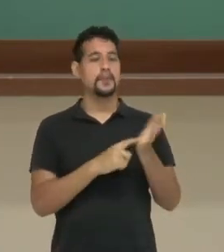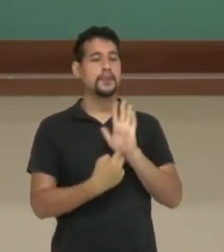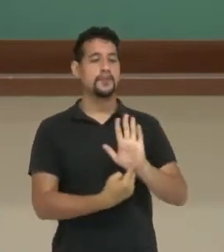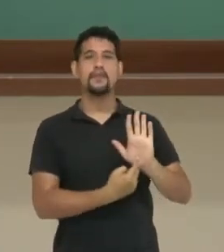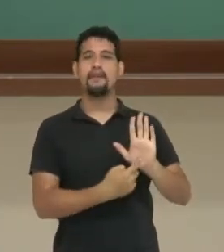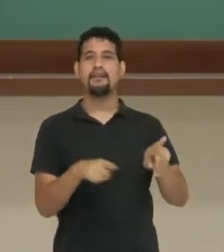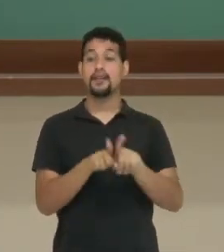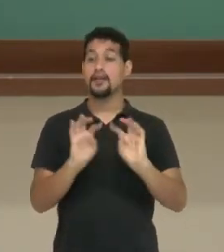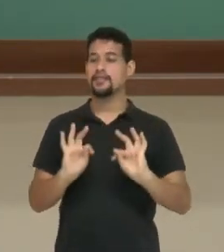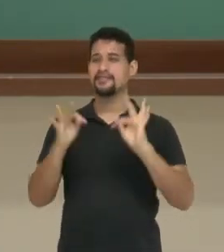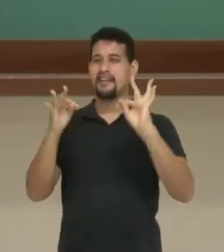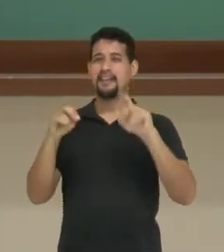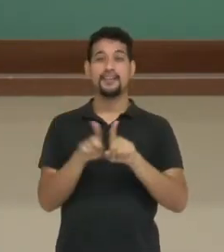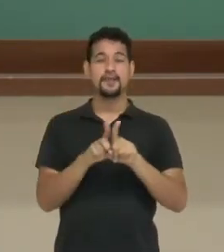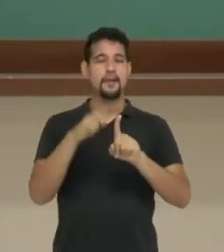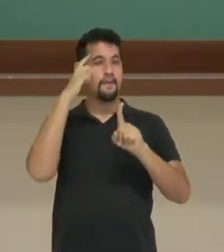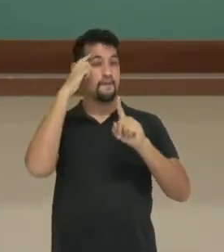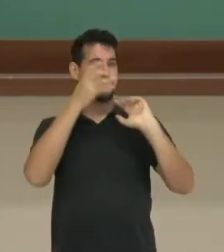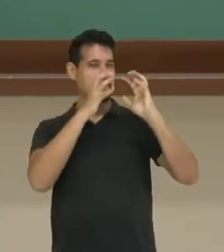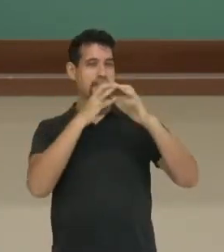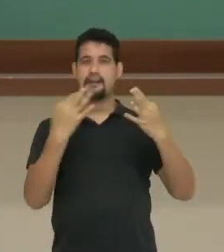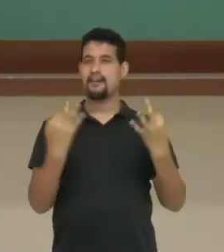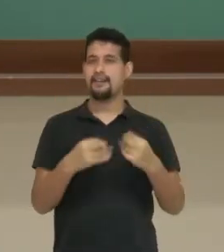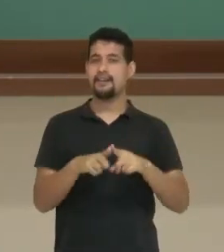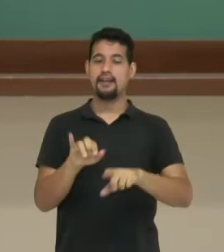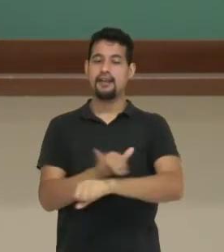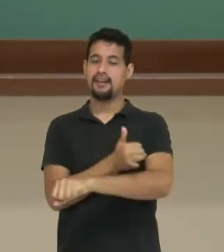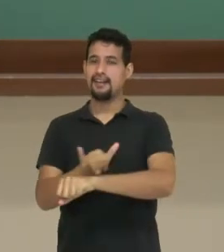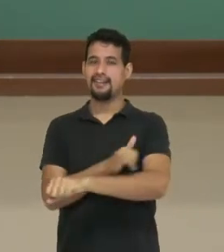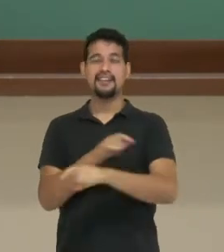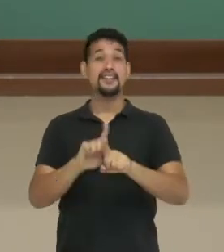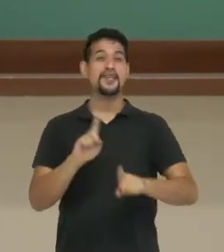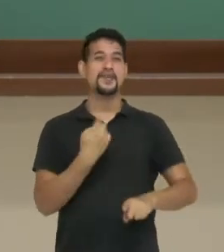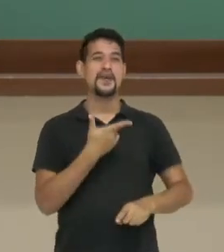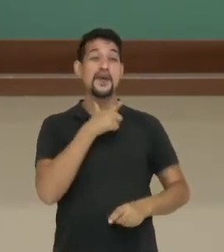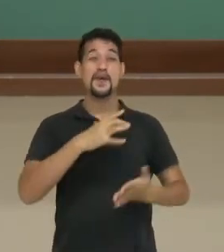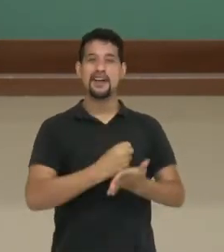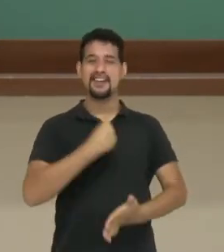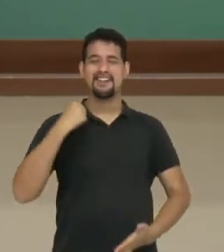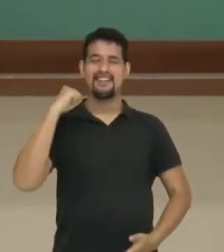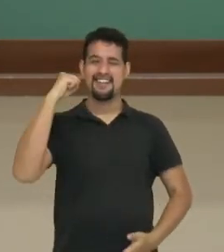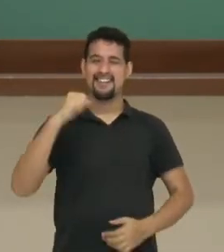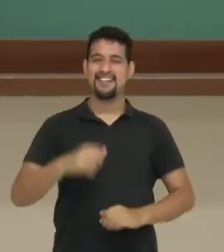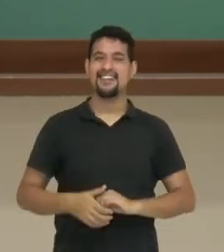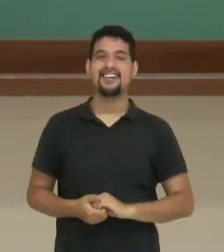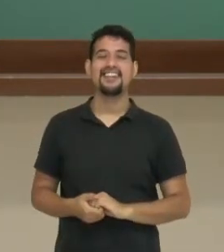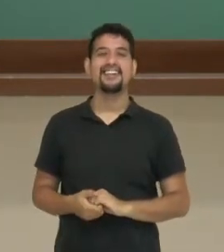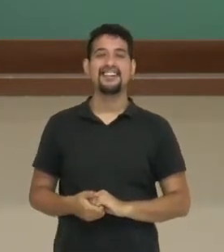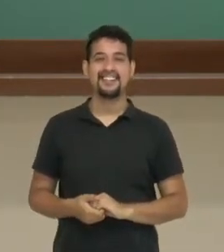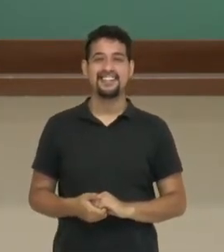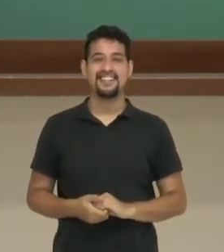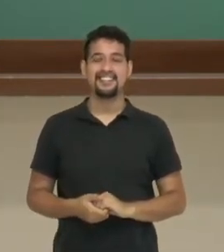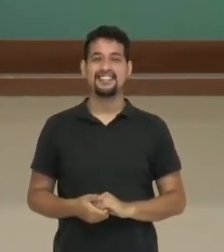com técnica, com raciocínio, com estratégia, conseguimos vencê-lo, certo?